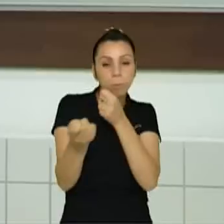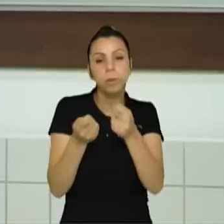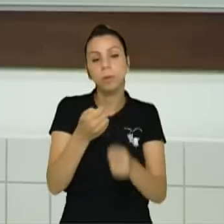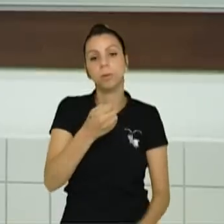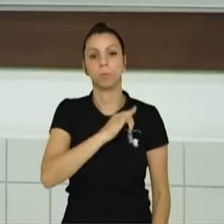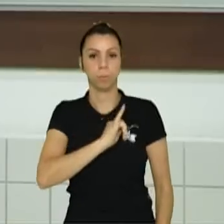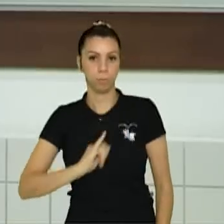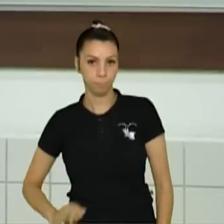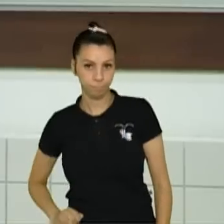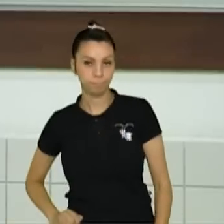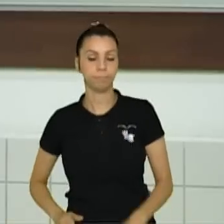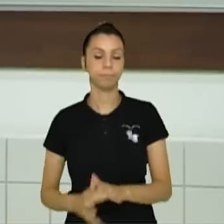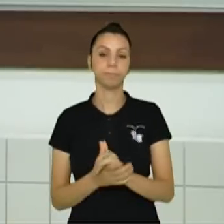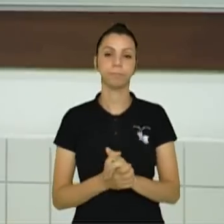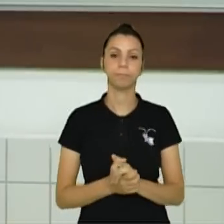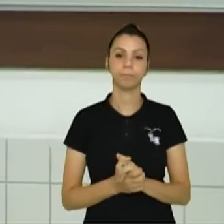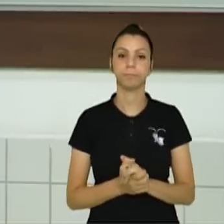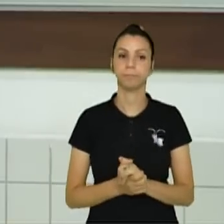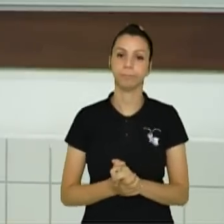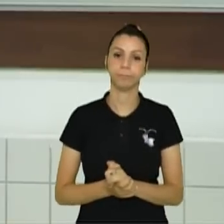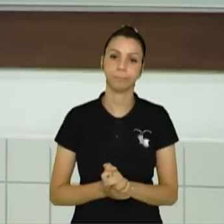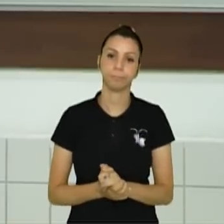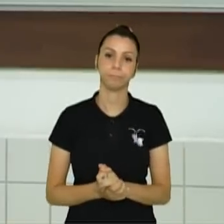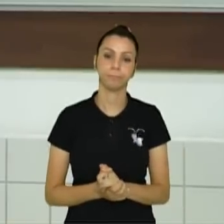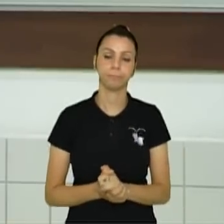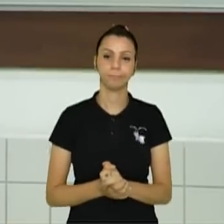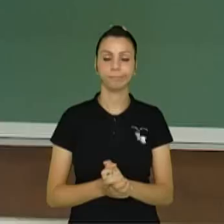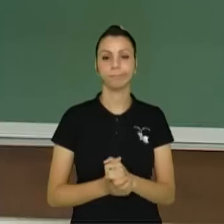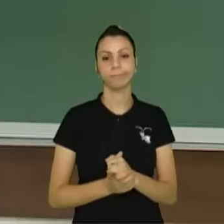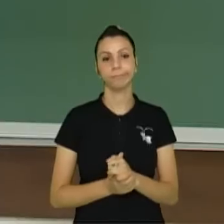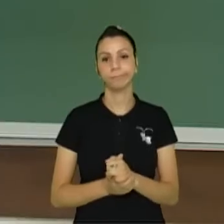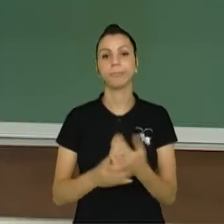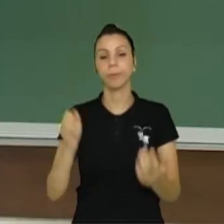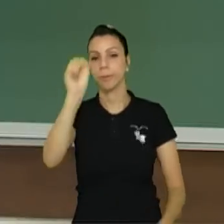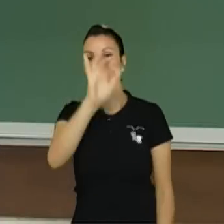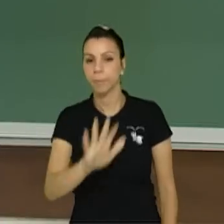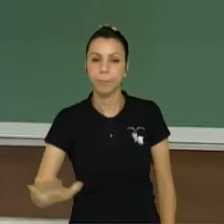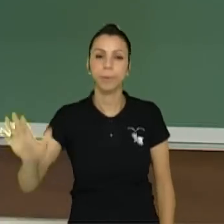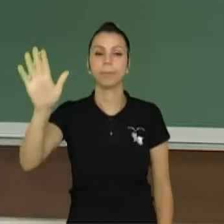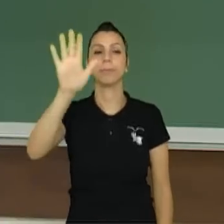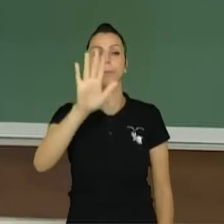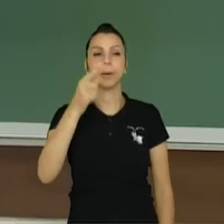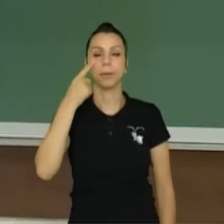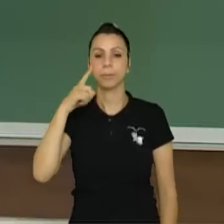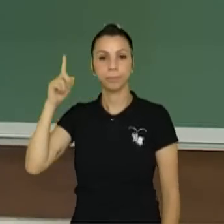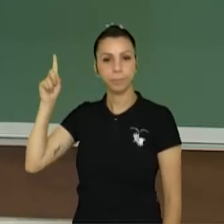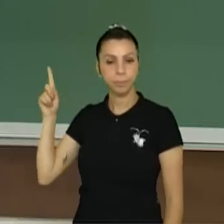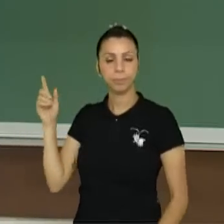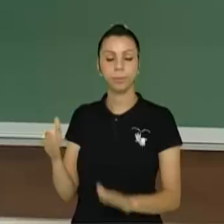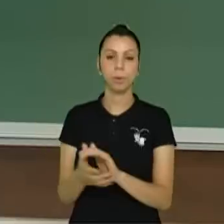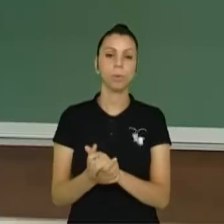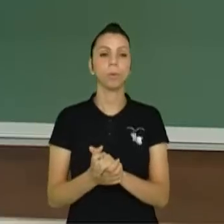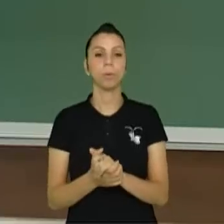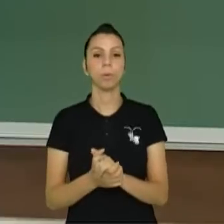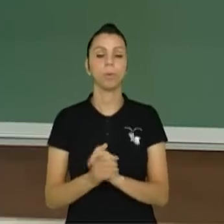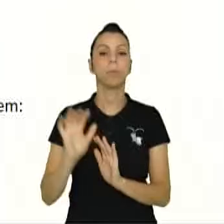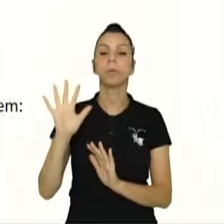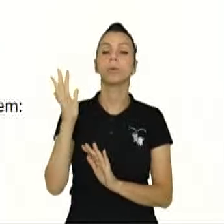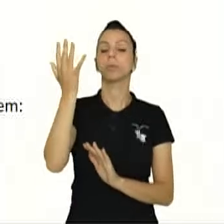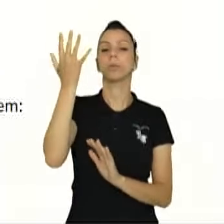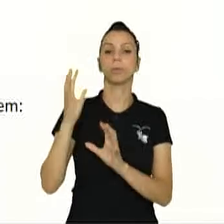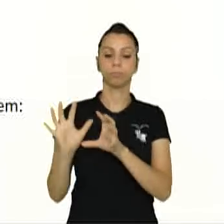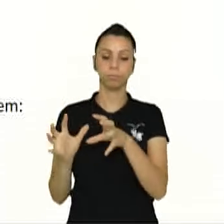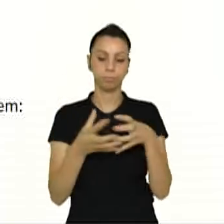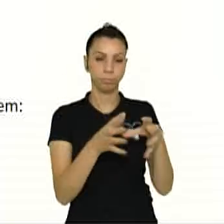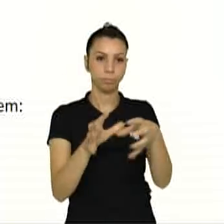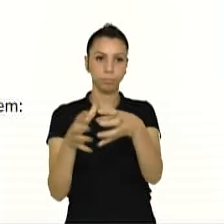governo imperial. Muito bem. Trouxe aqui para vocês uma imagem, tá, do aldeamento de São Pedro de Alcântara.